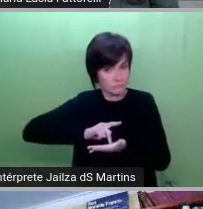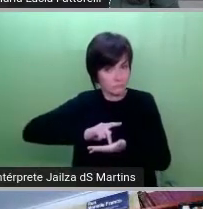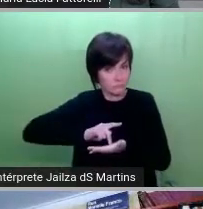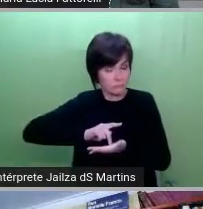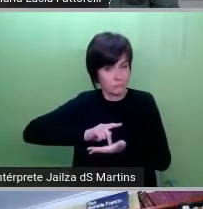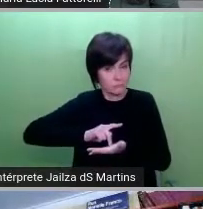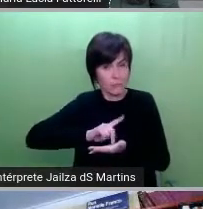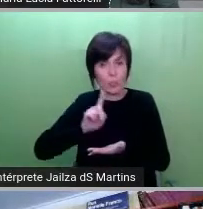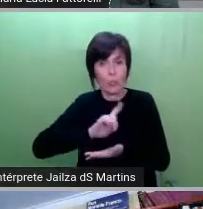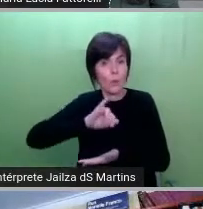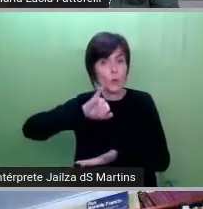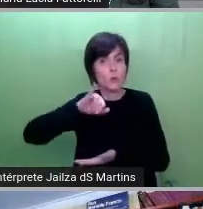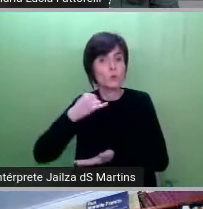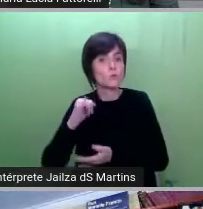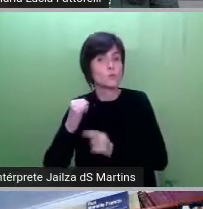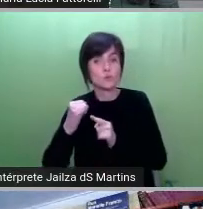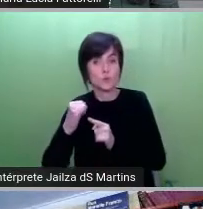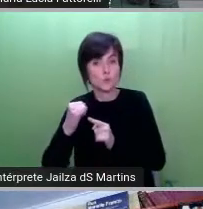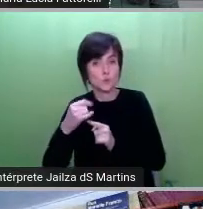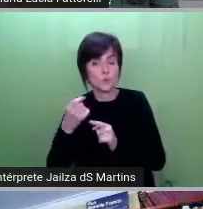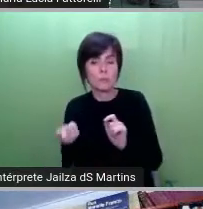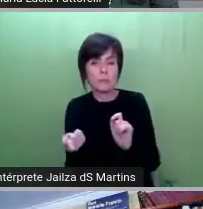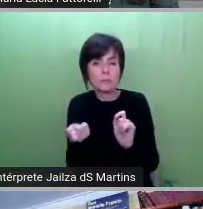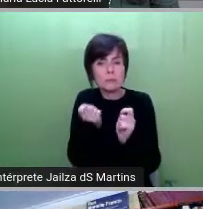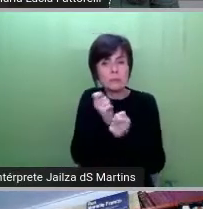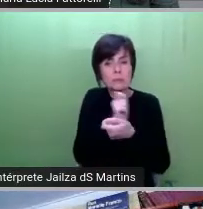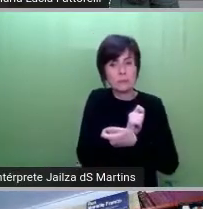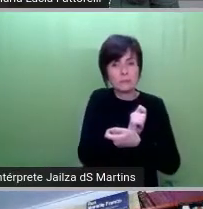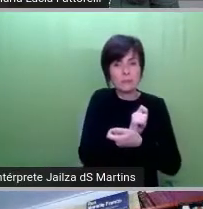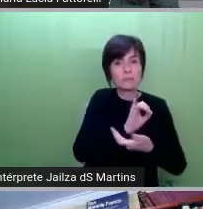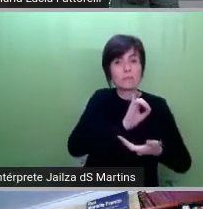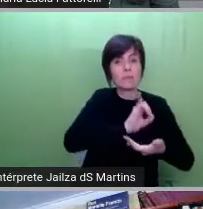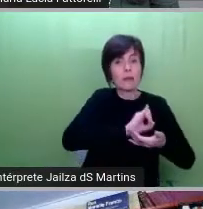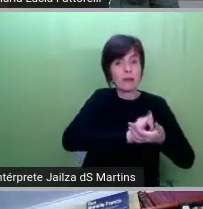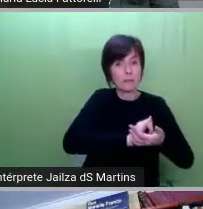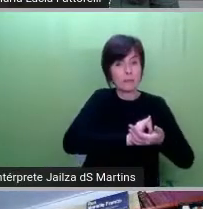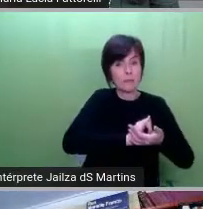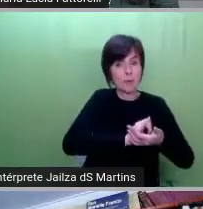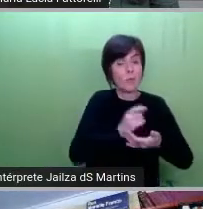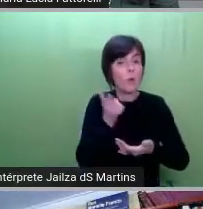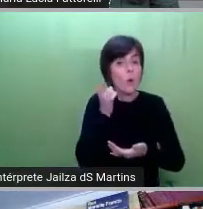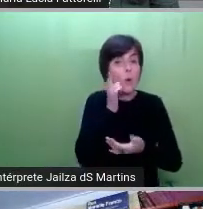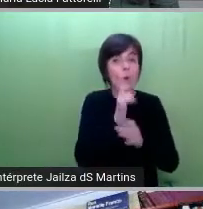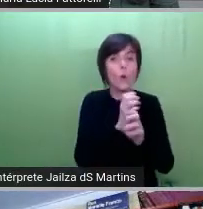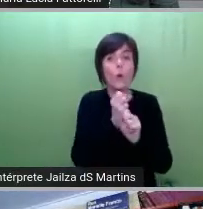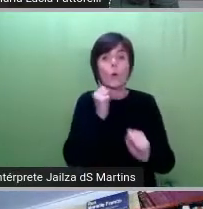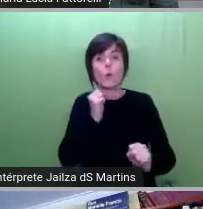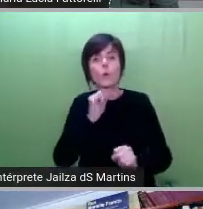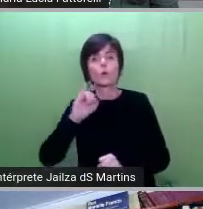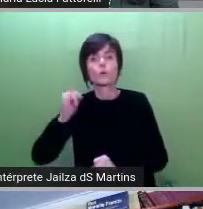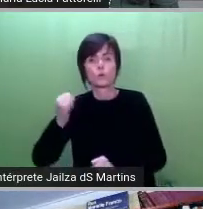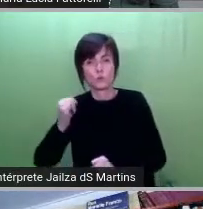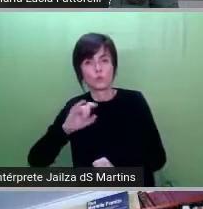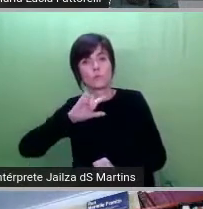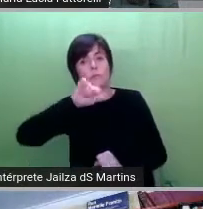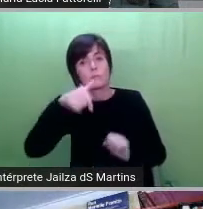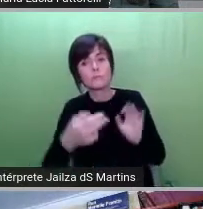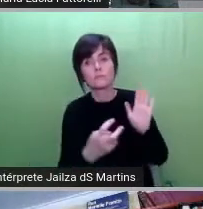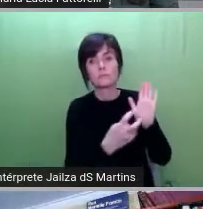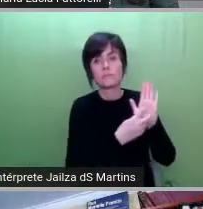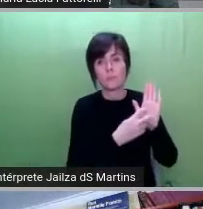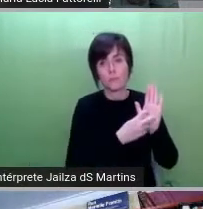Ele tem que ser convertido em capital para render juros. E os bancos, depois de fazer